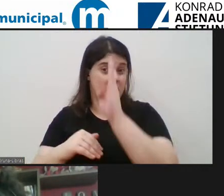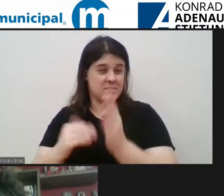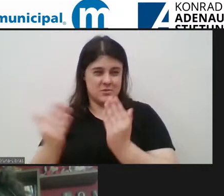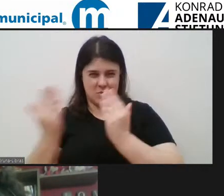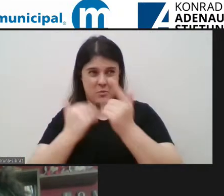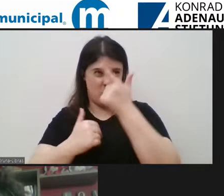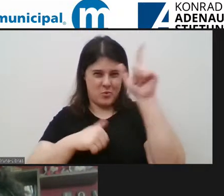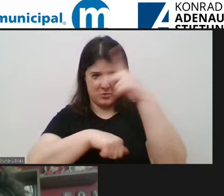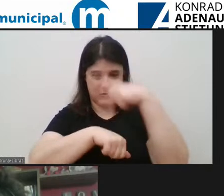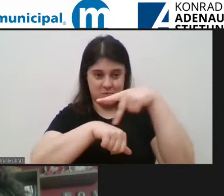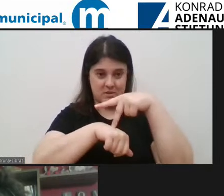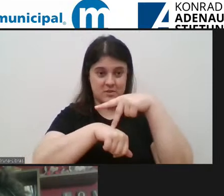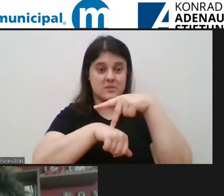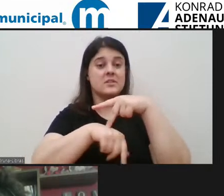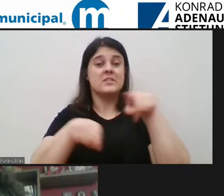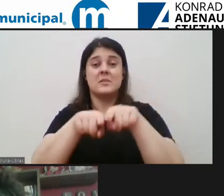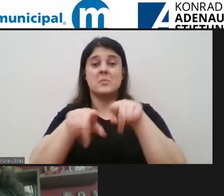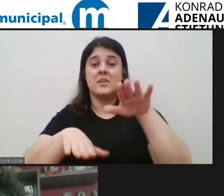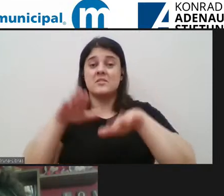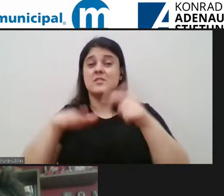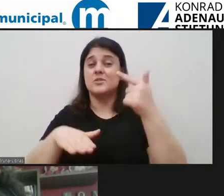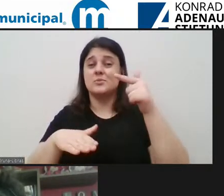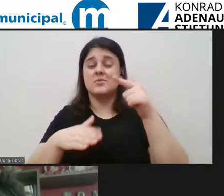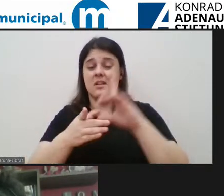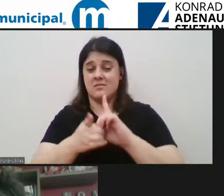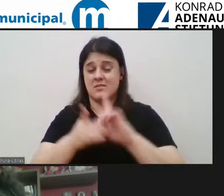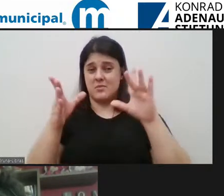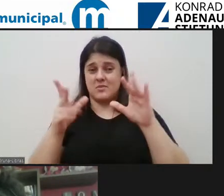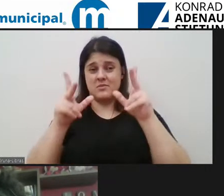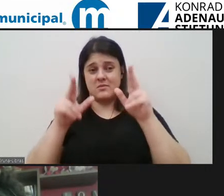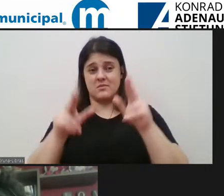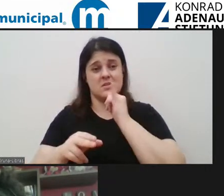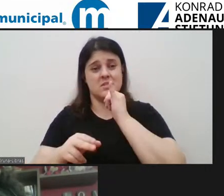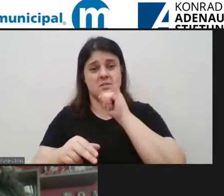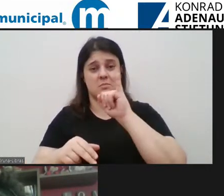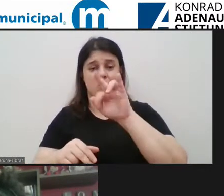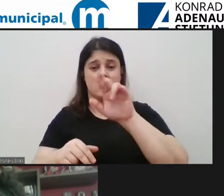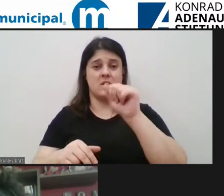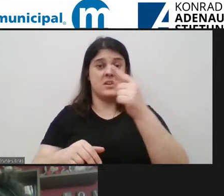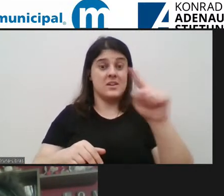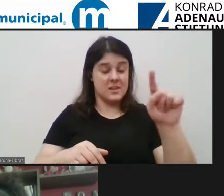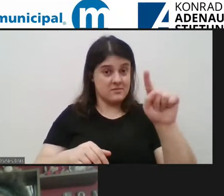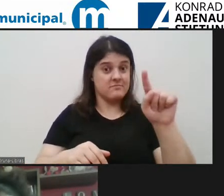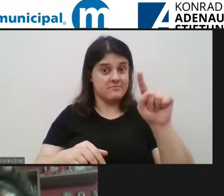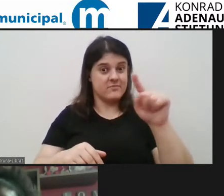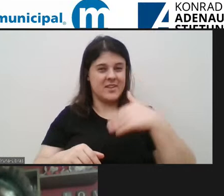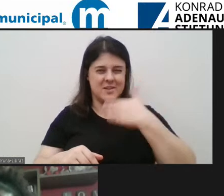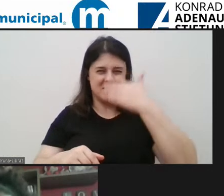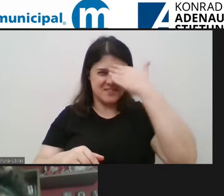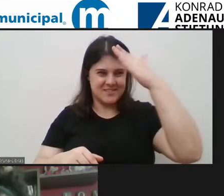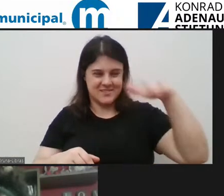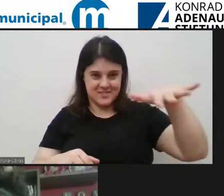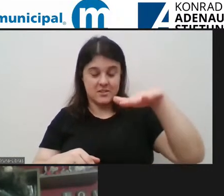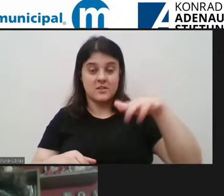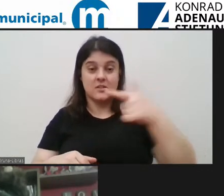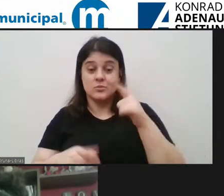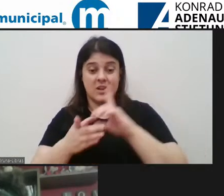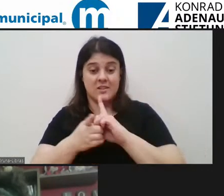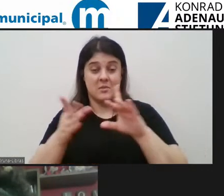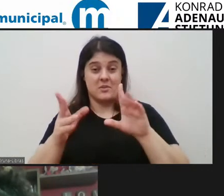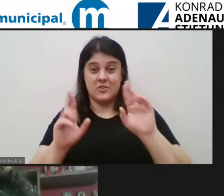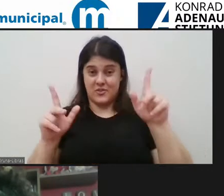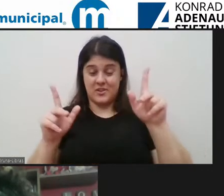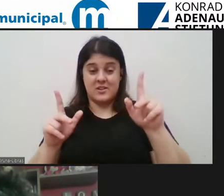comparado a outros países país até que nem guarda uma lógica democrática como eu faço para ver o Irã olha que absurdo é para isso que linguado uma loja